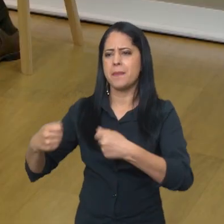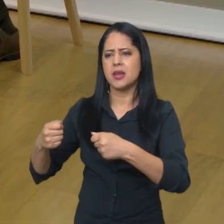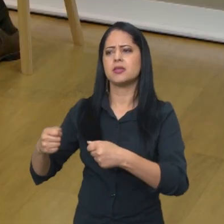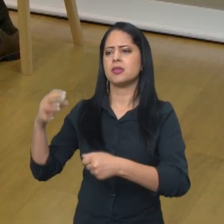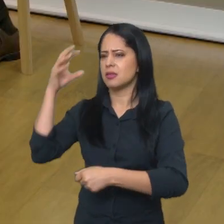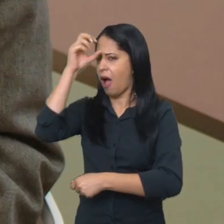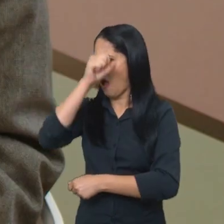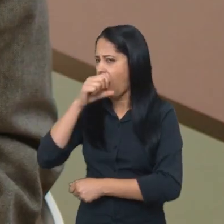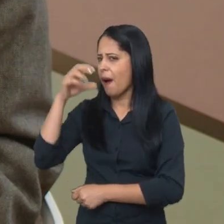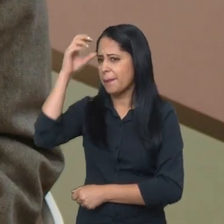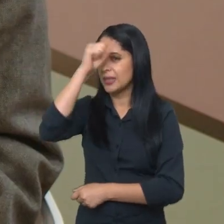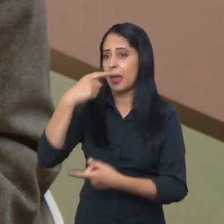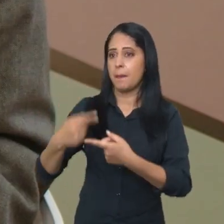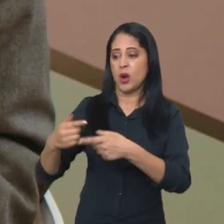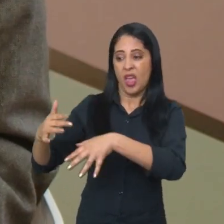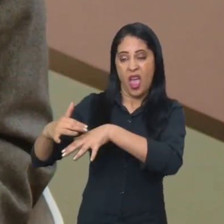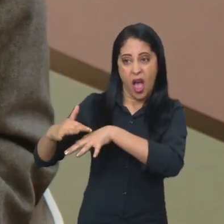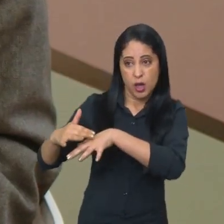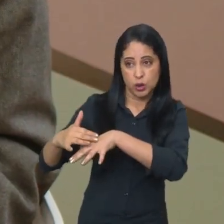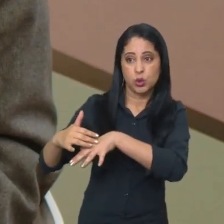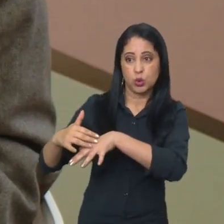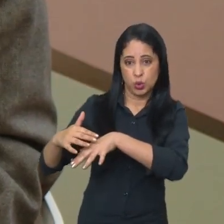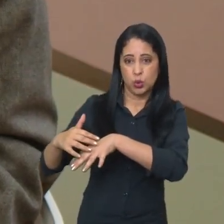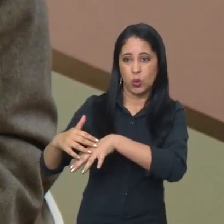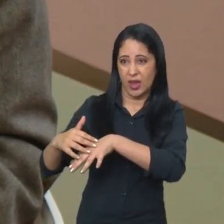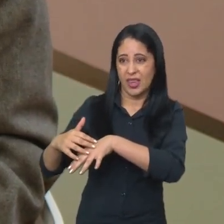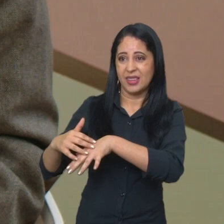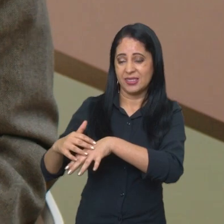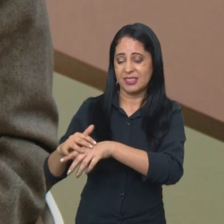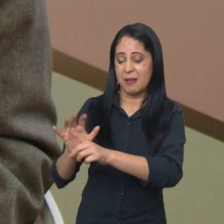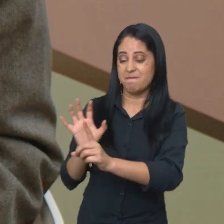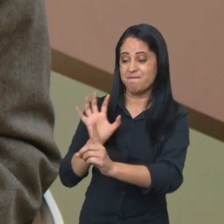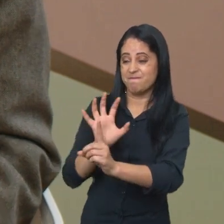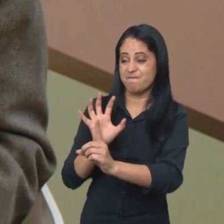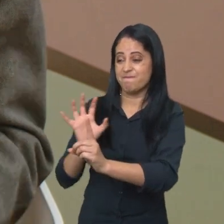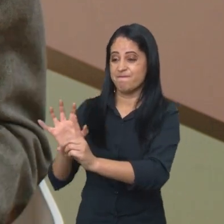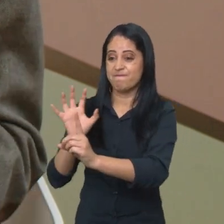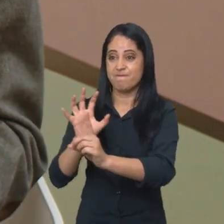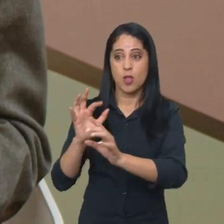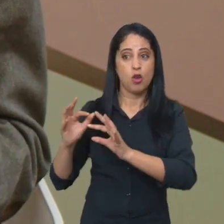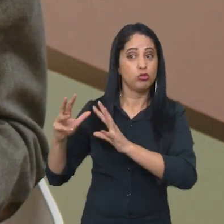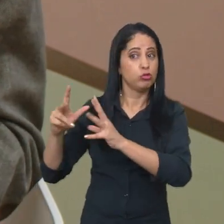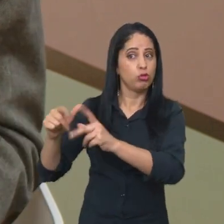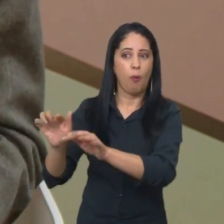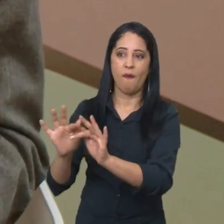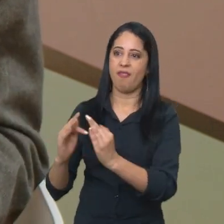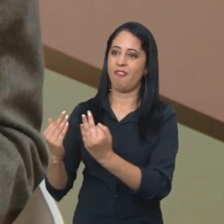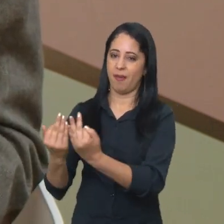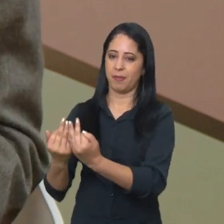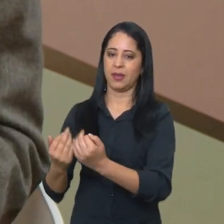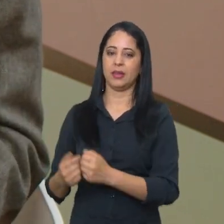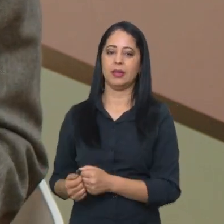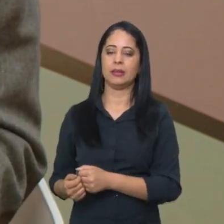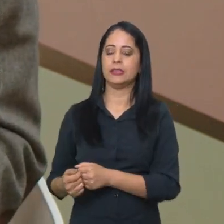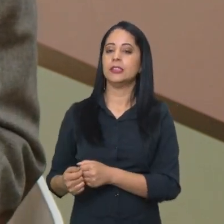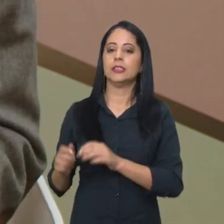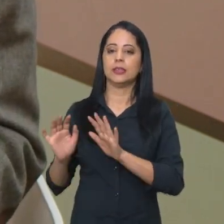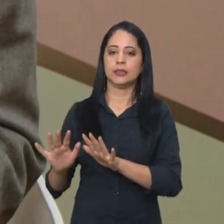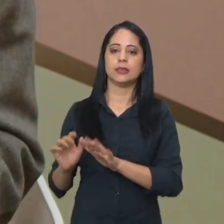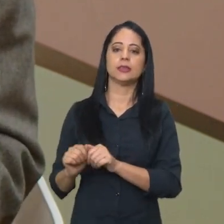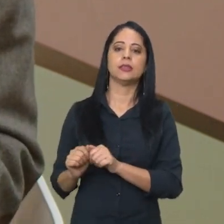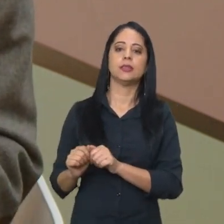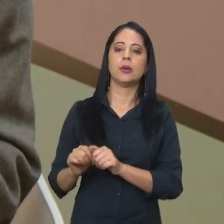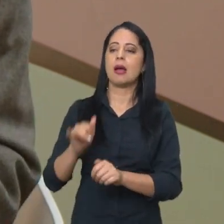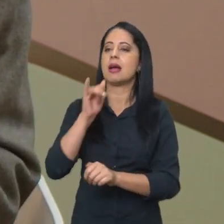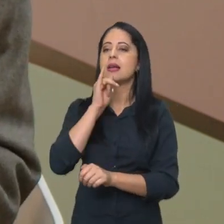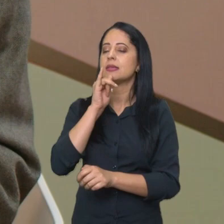Quer dizer, é uma doença que afeta realmente todo mundo ao redor e envolve muito aprendizado. Porque, de